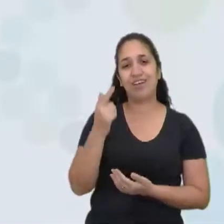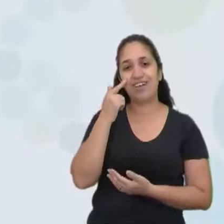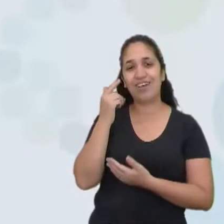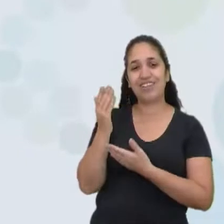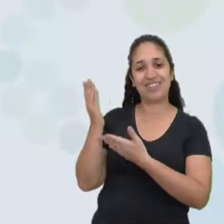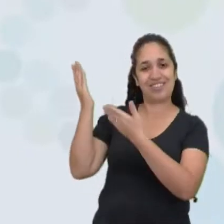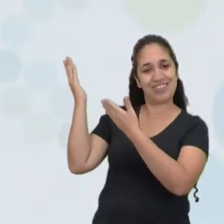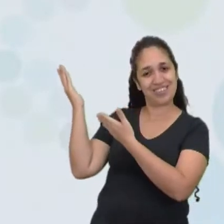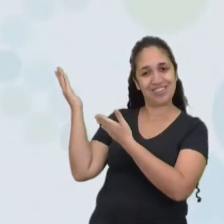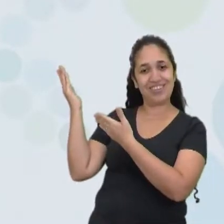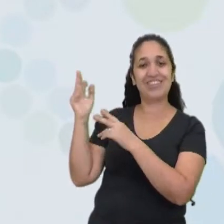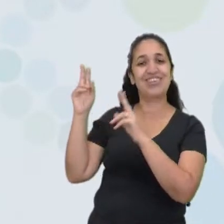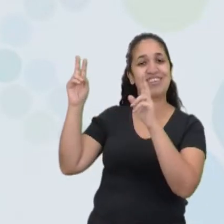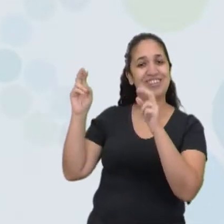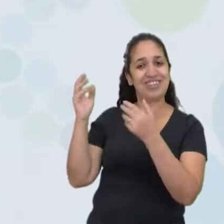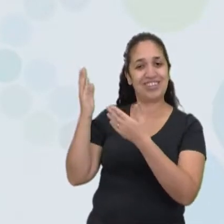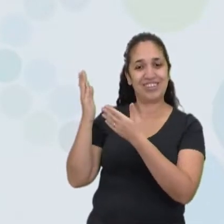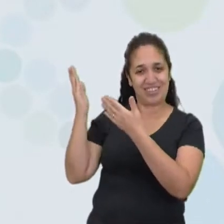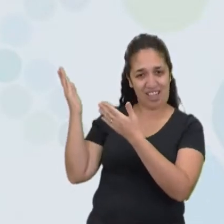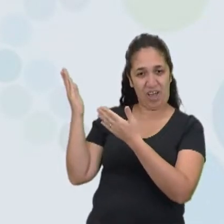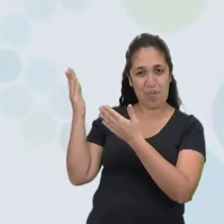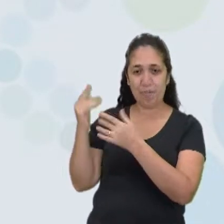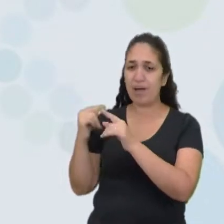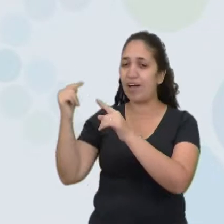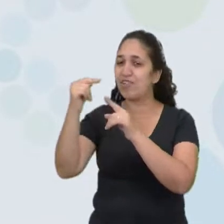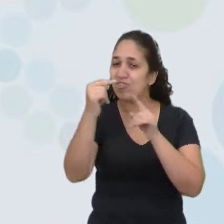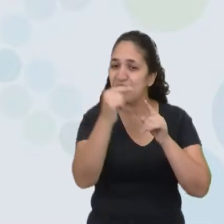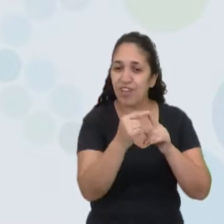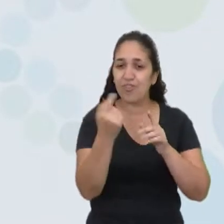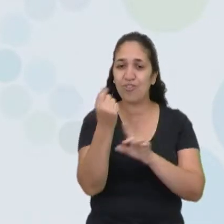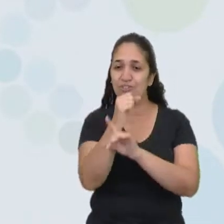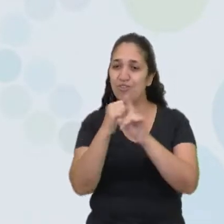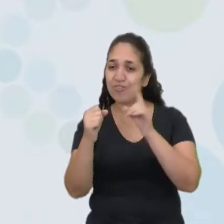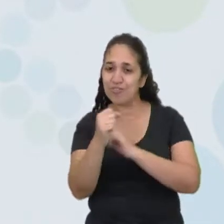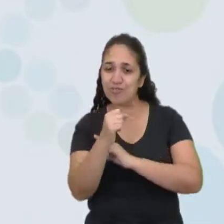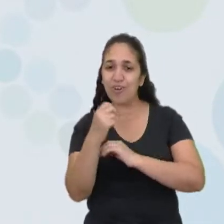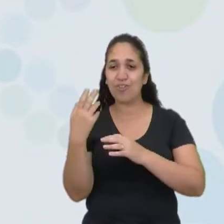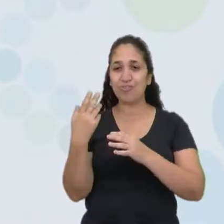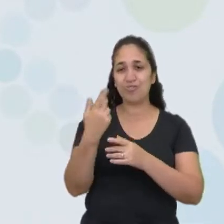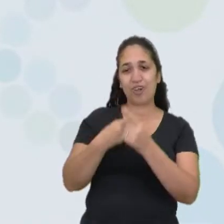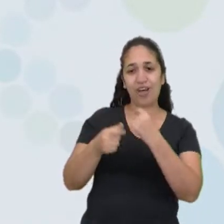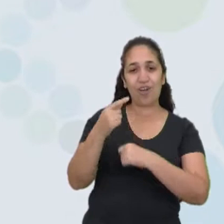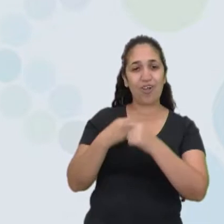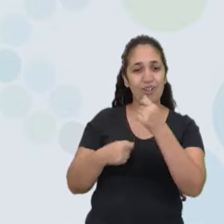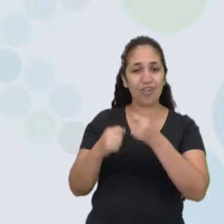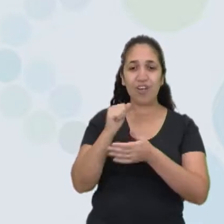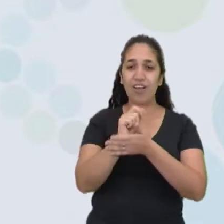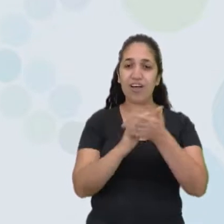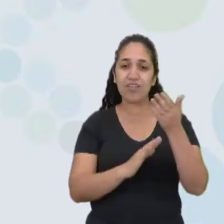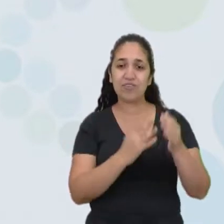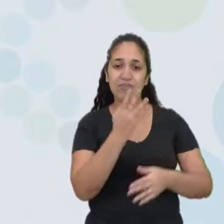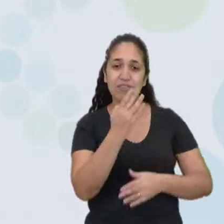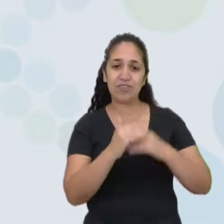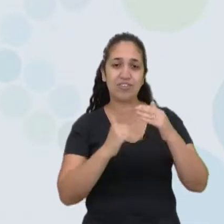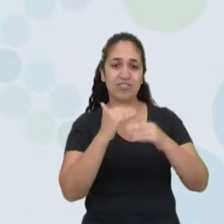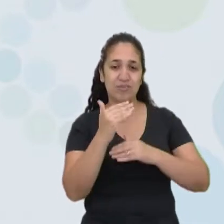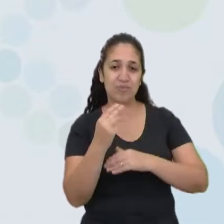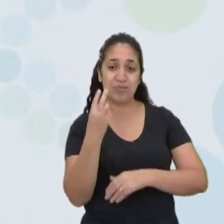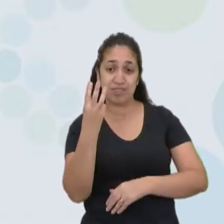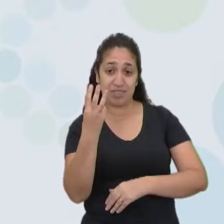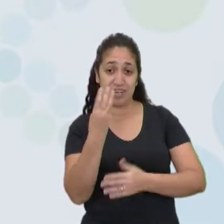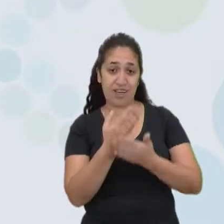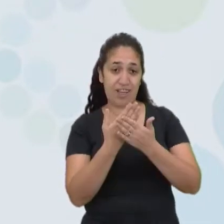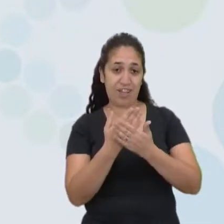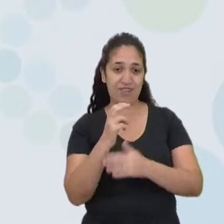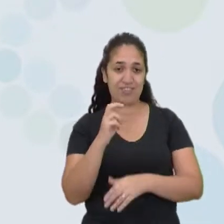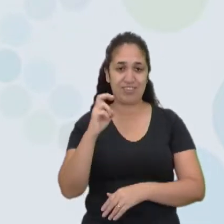aula de hoje, indicadores socioeconômicos, atividade 4, desenvolvimento 3, aula